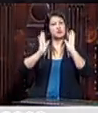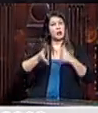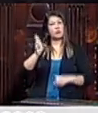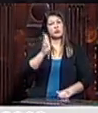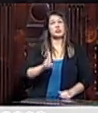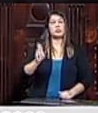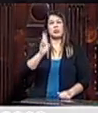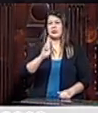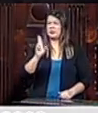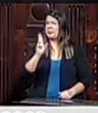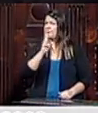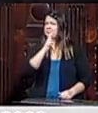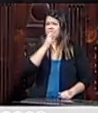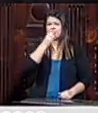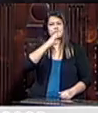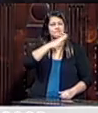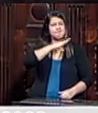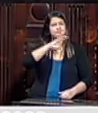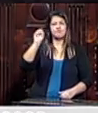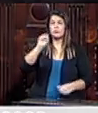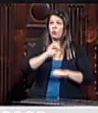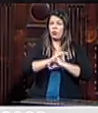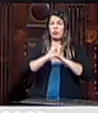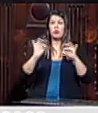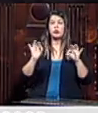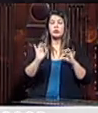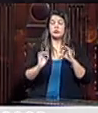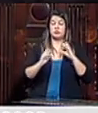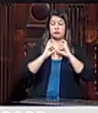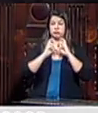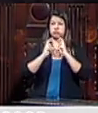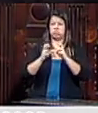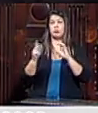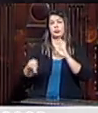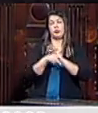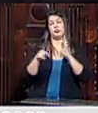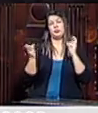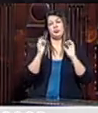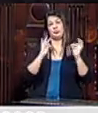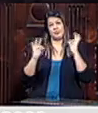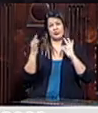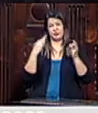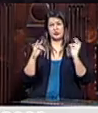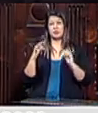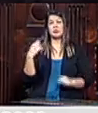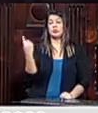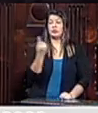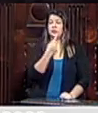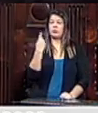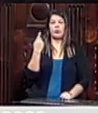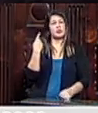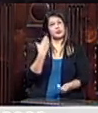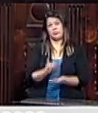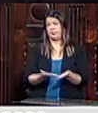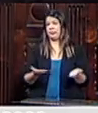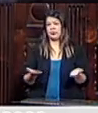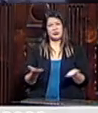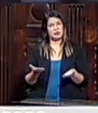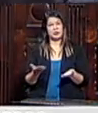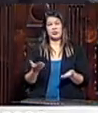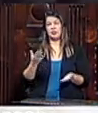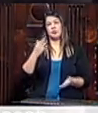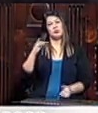enorme sucesso a malha ferroviária para a atração turística. E nós estamos perdendo